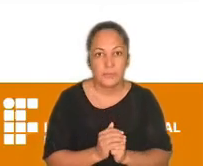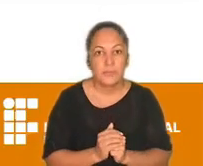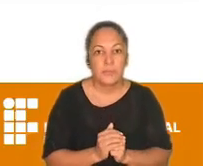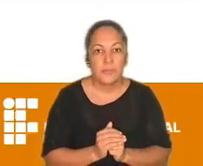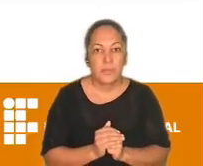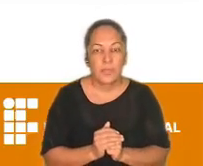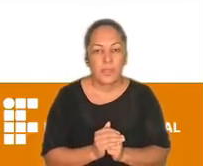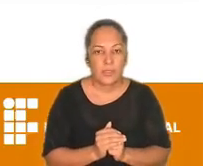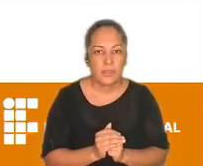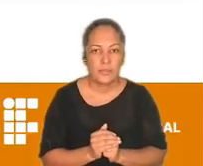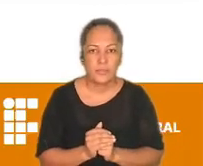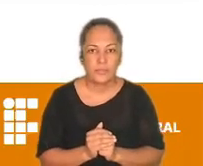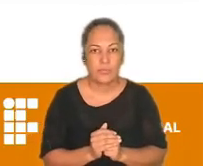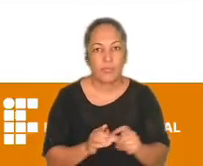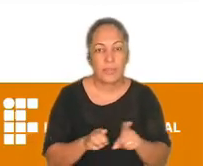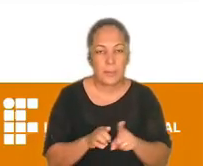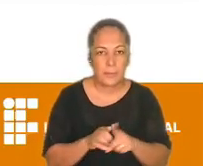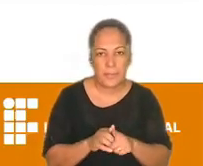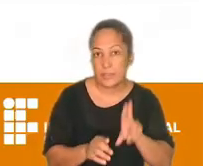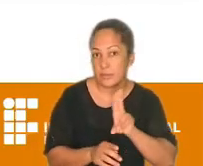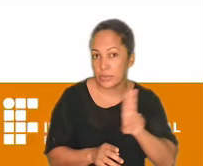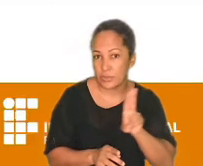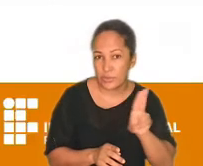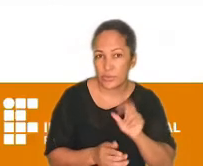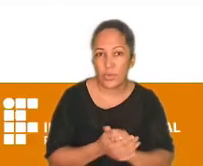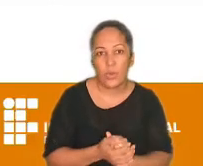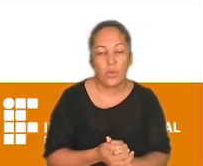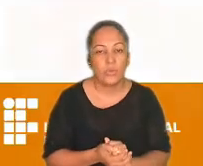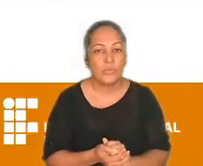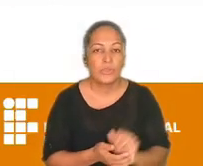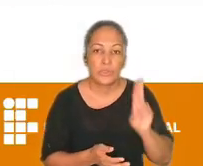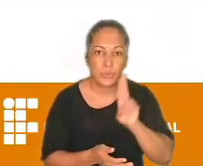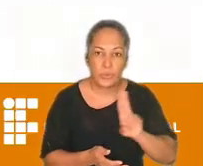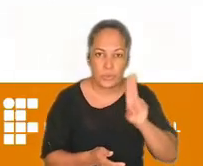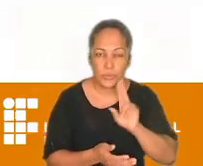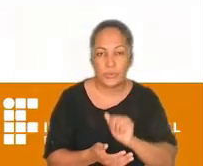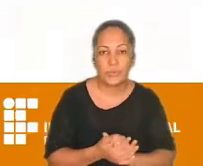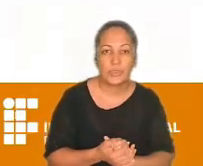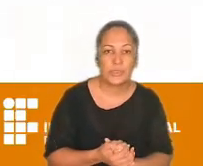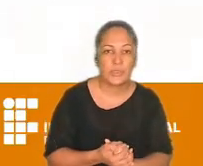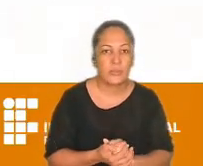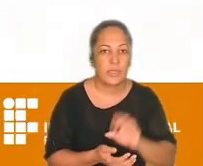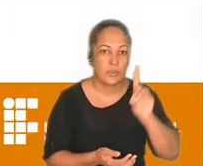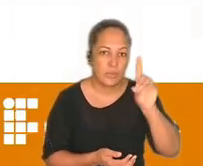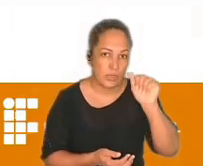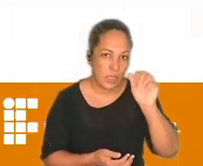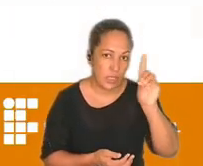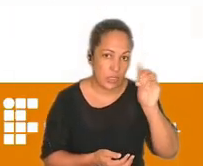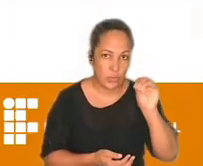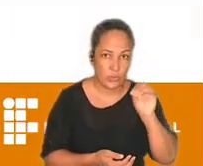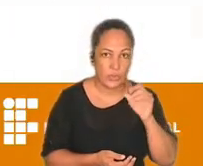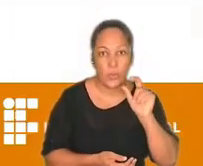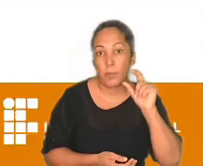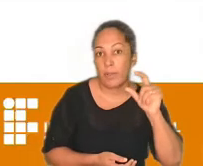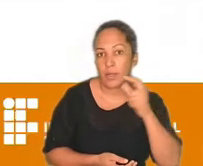Não é isso, esses nomes, né, esses termos, os nomes dos tipos de dados, eles são termos em inglês. Tá? E